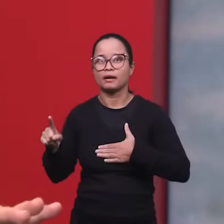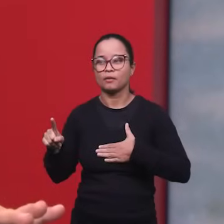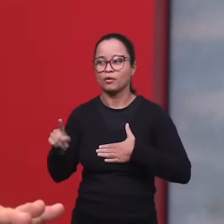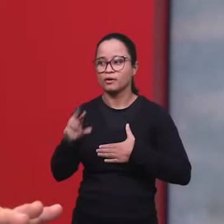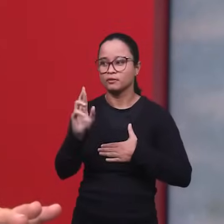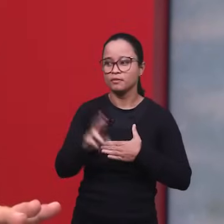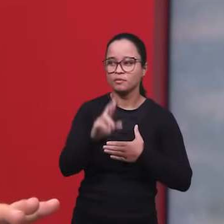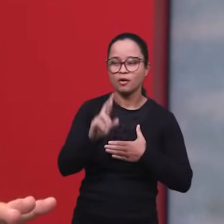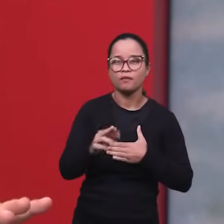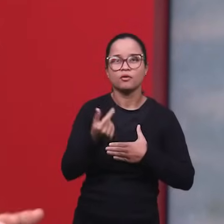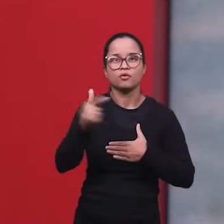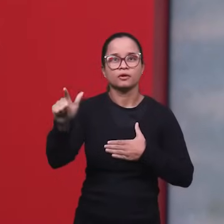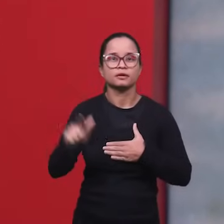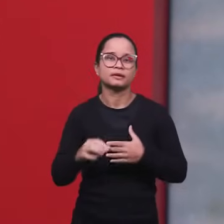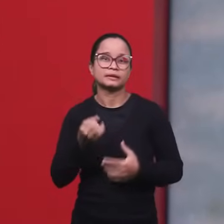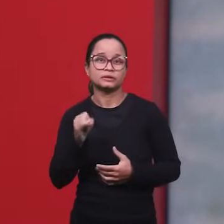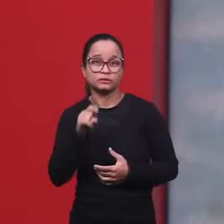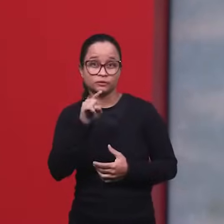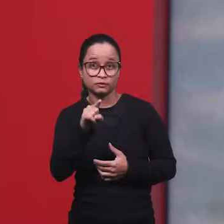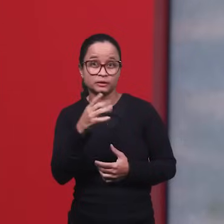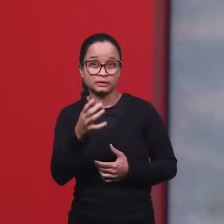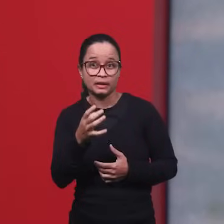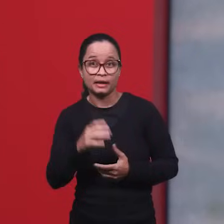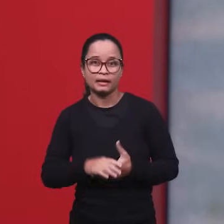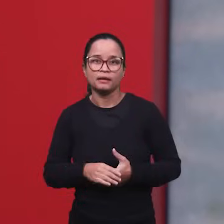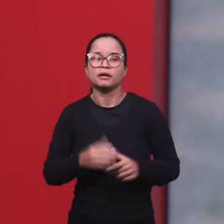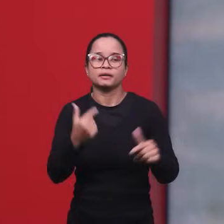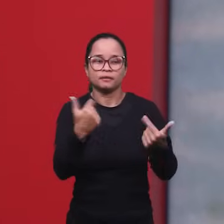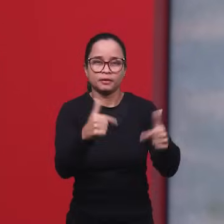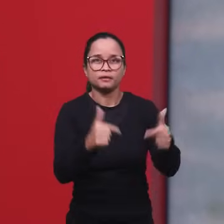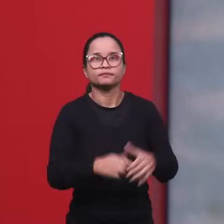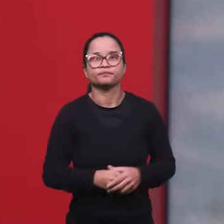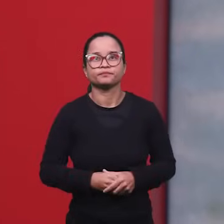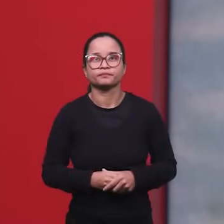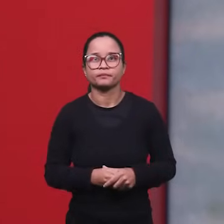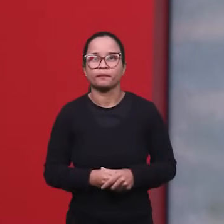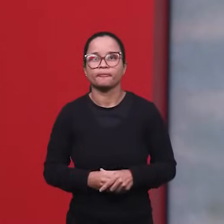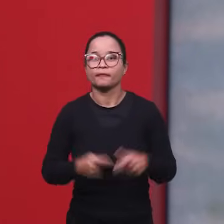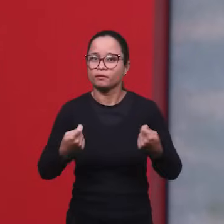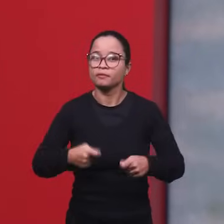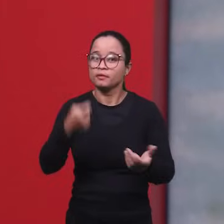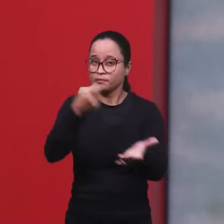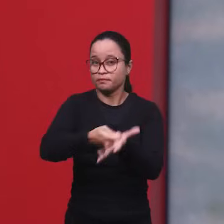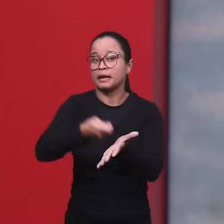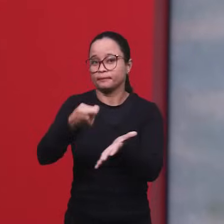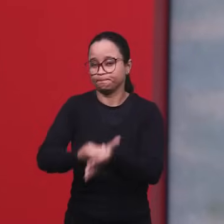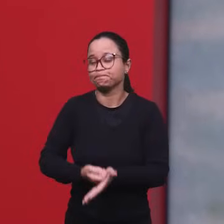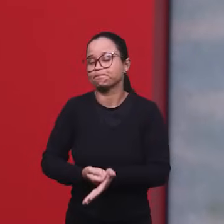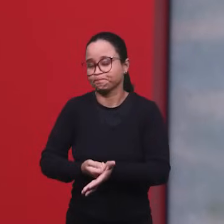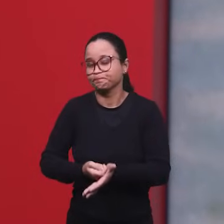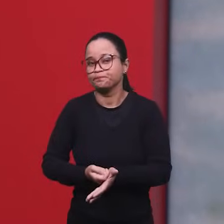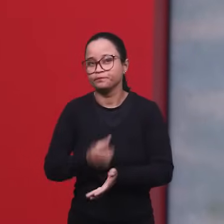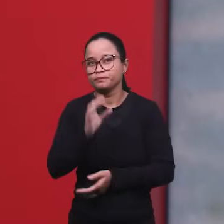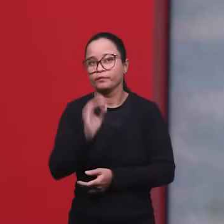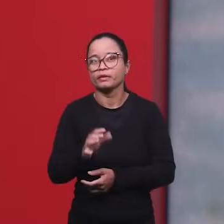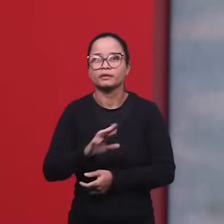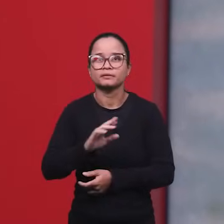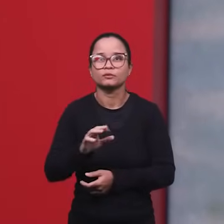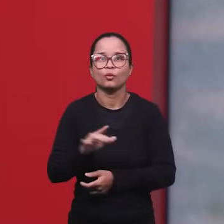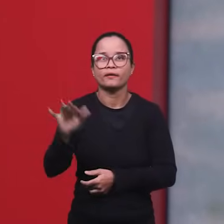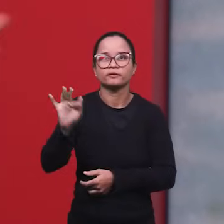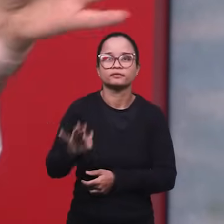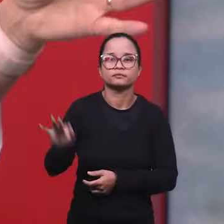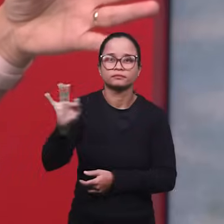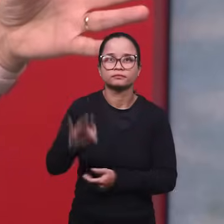não anula a outra. Né? Então, assim, se você vai para o mercado de trabalho, você não tem opção, você tem que contribuir. Né? Não é